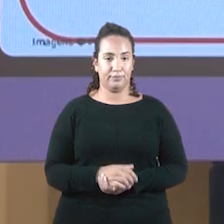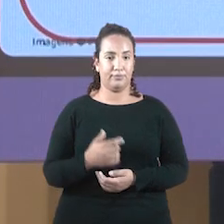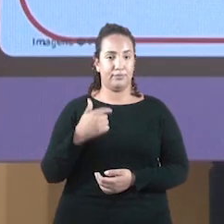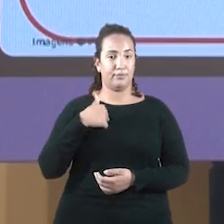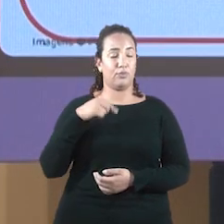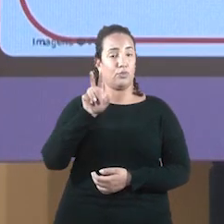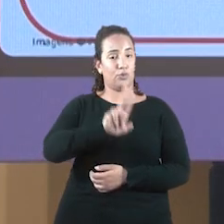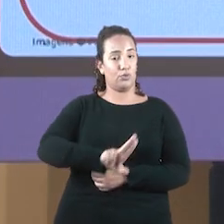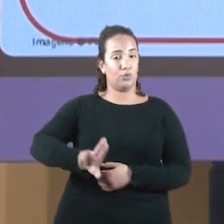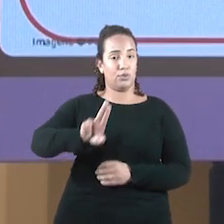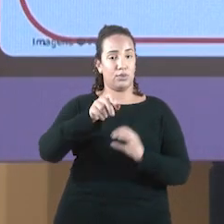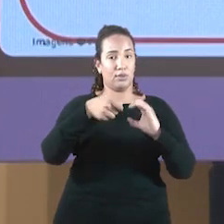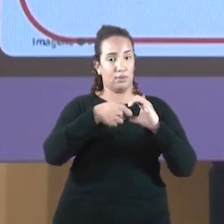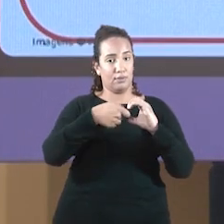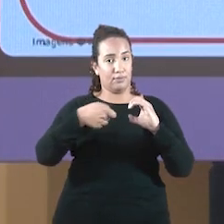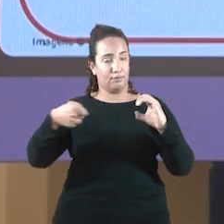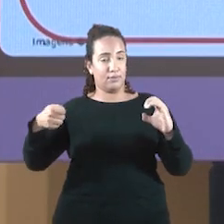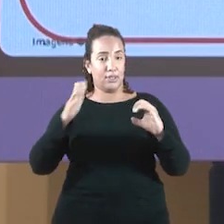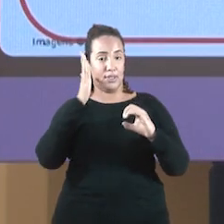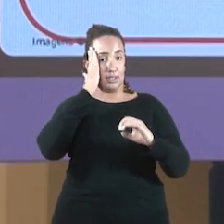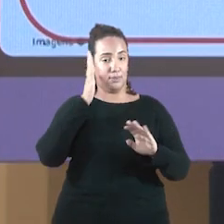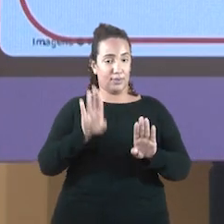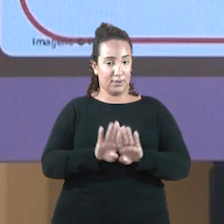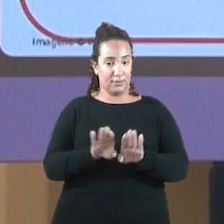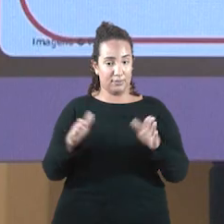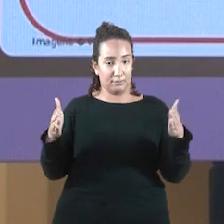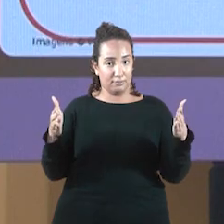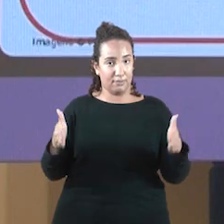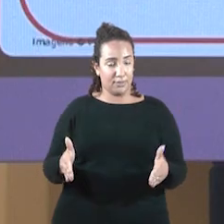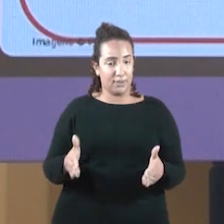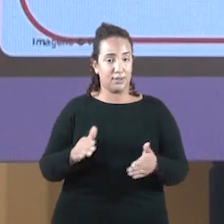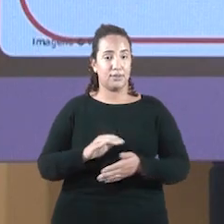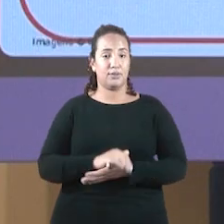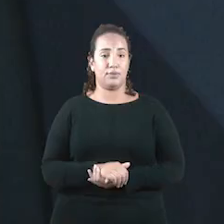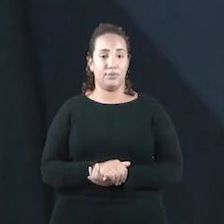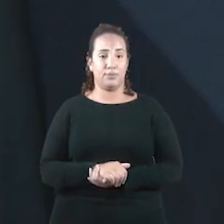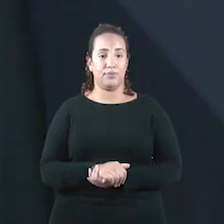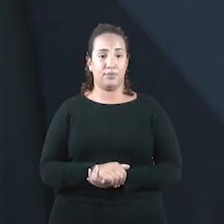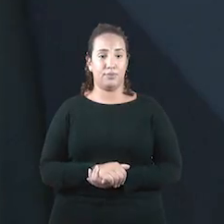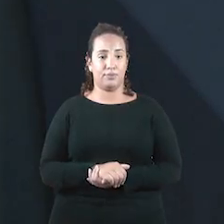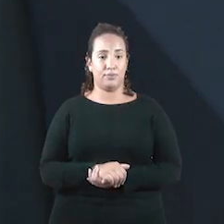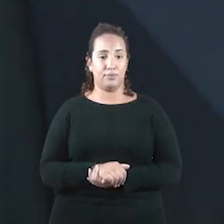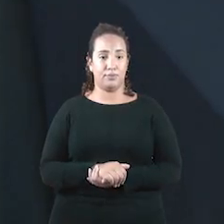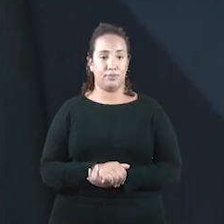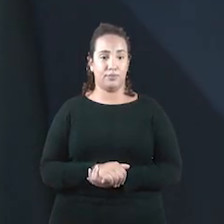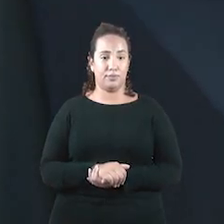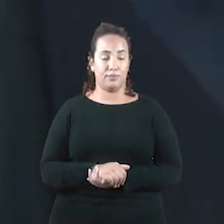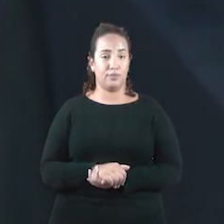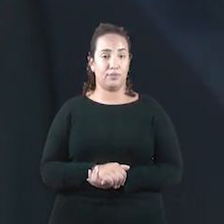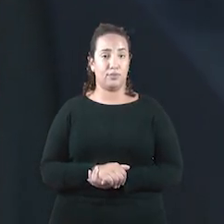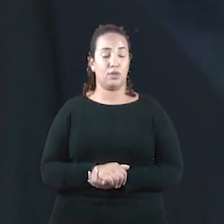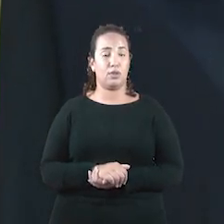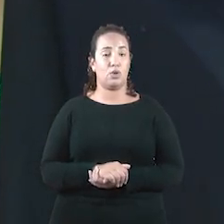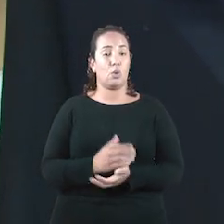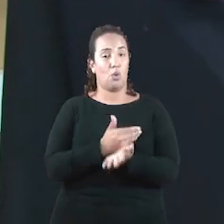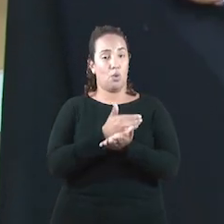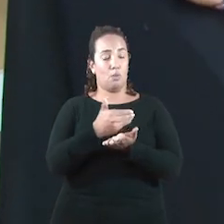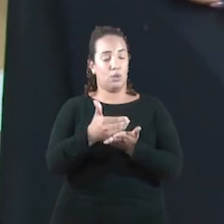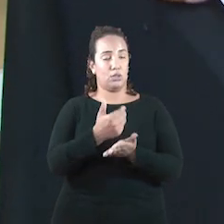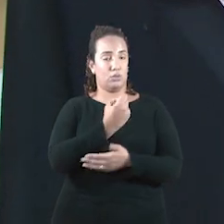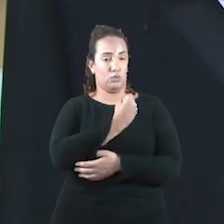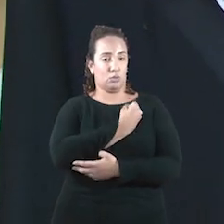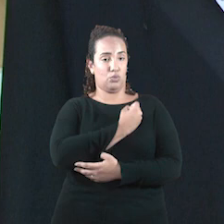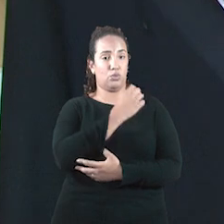Vou usar a trena para medir esse comprimento da mesa. Coloco o zero lá em das pontas